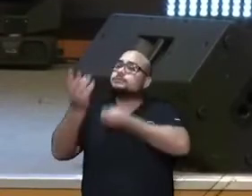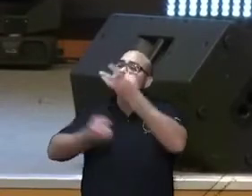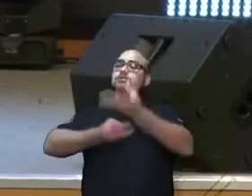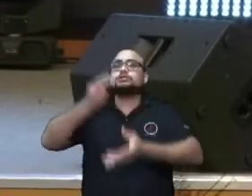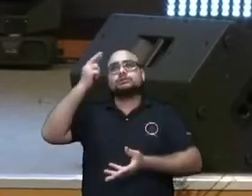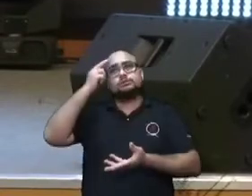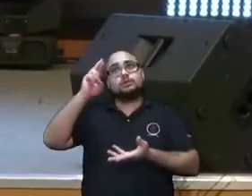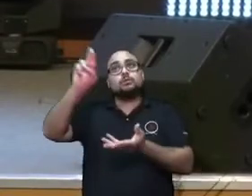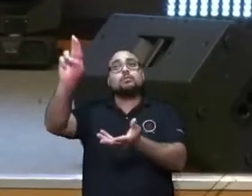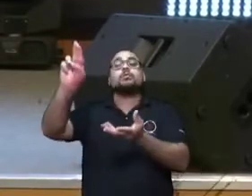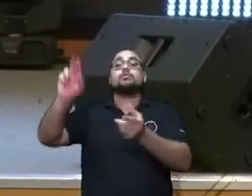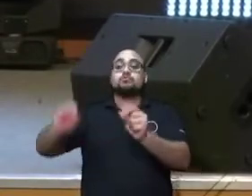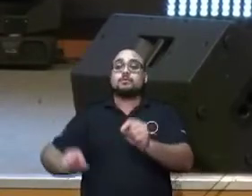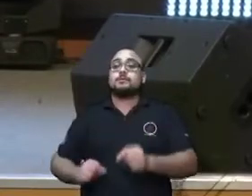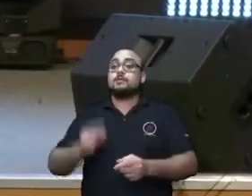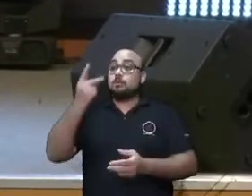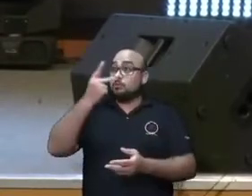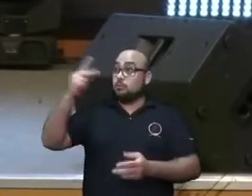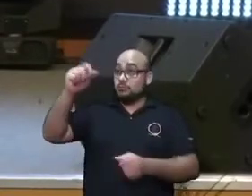seja a sua terra,